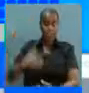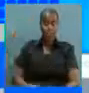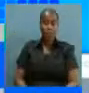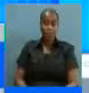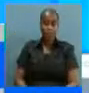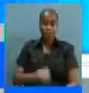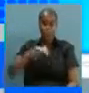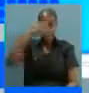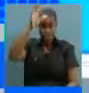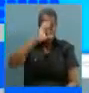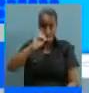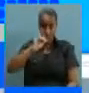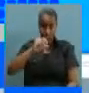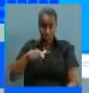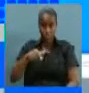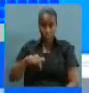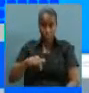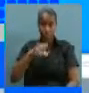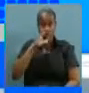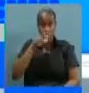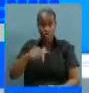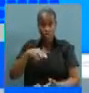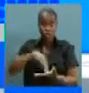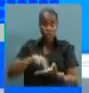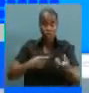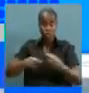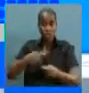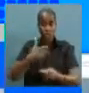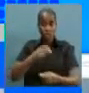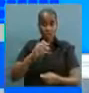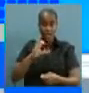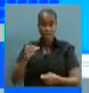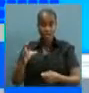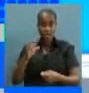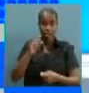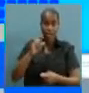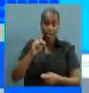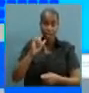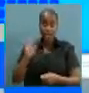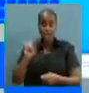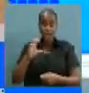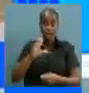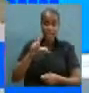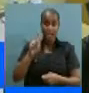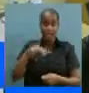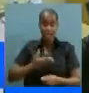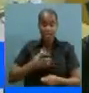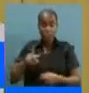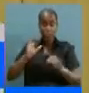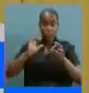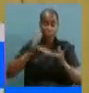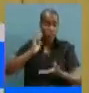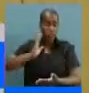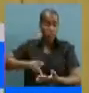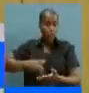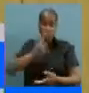o primeiro ministro hoje domingo deu o negócio entre o tsv a espanha der última sessão parlamentar o chefe do governo